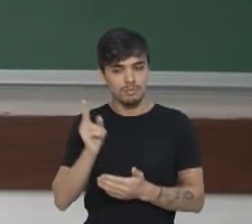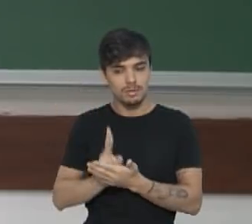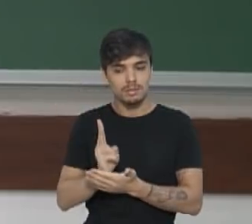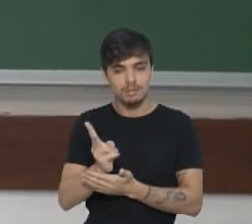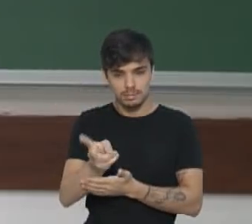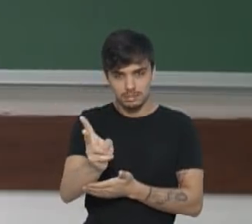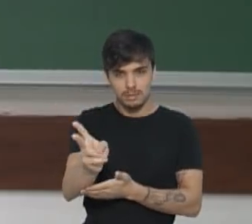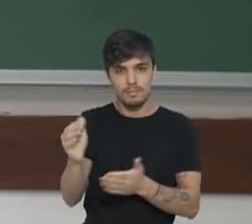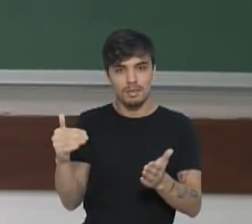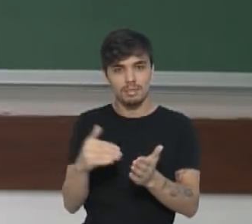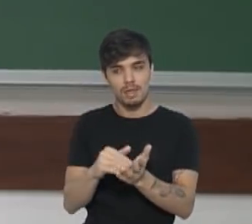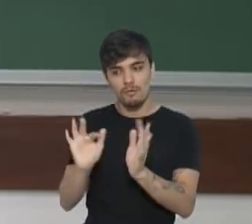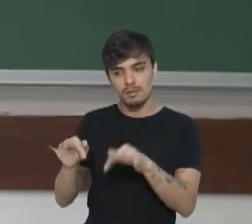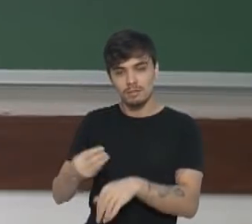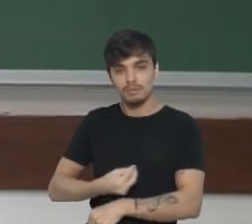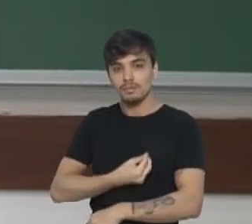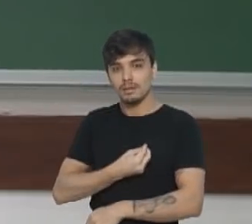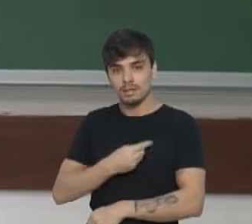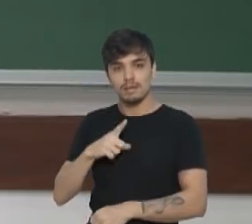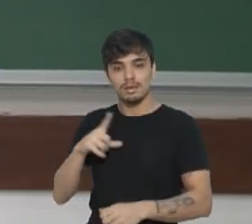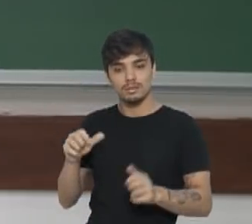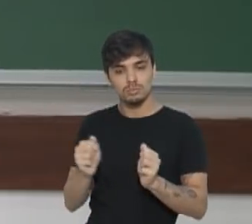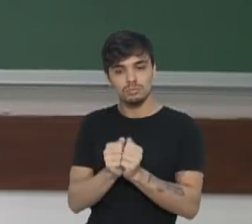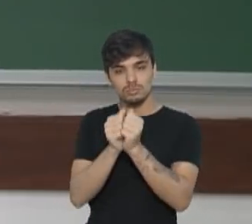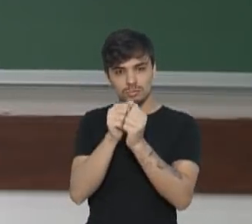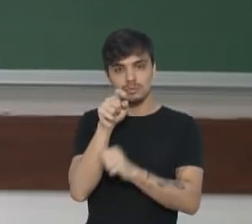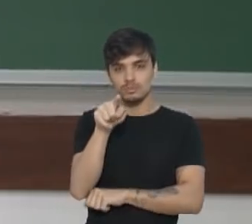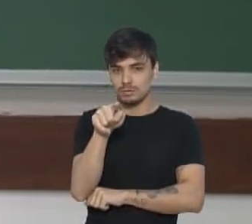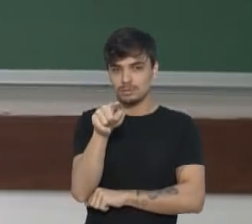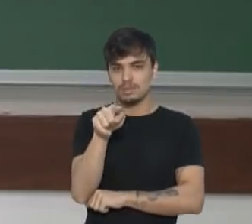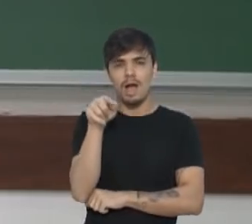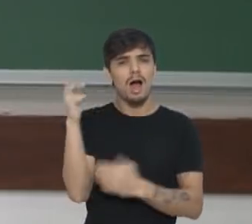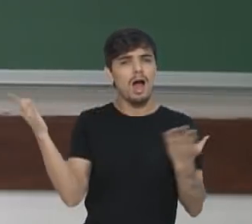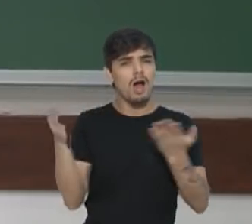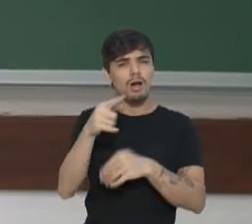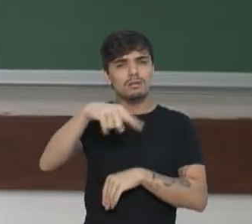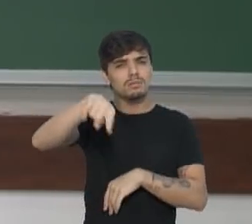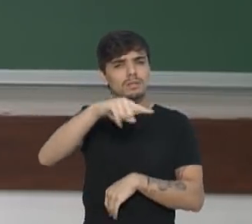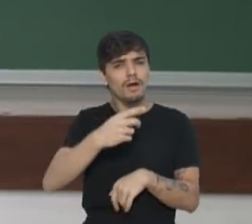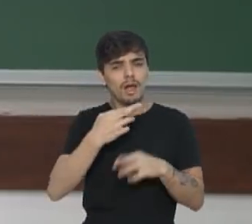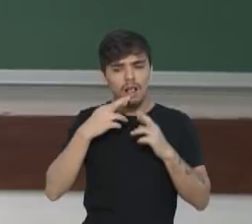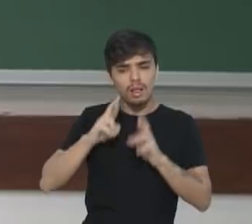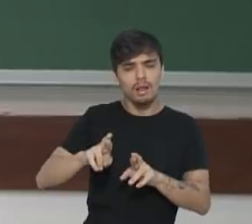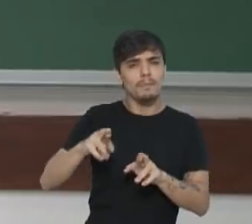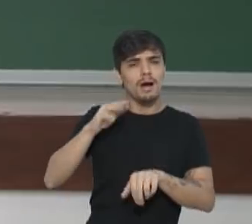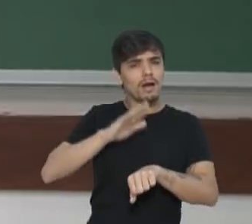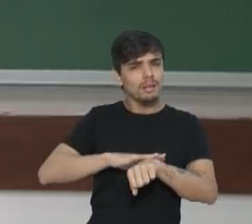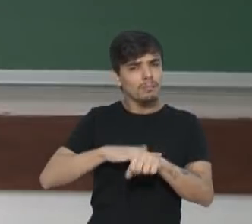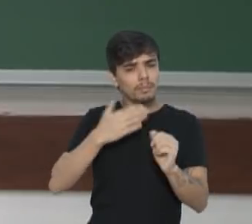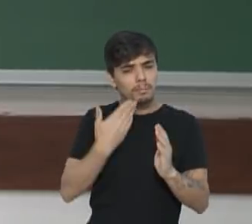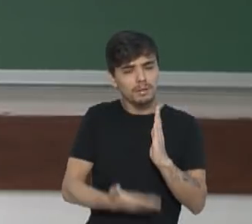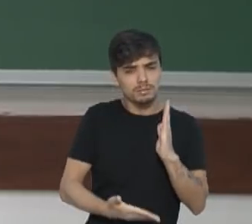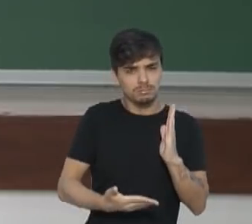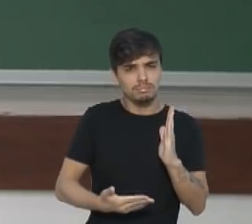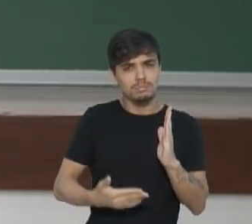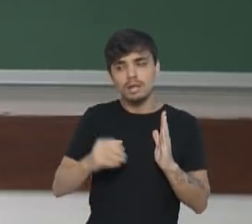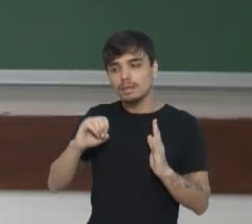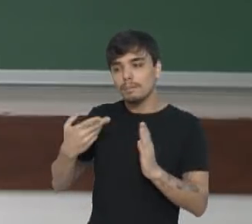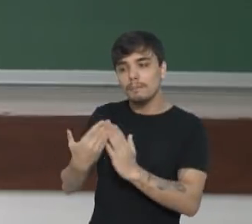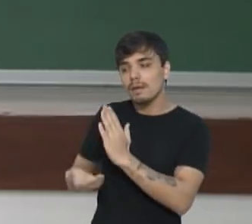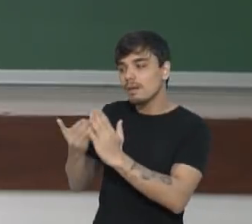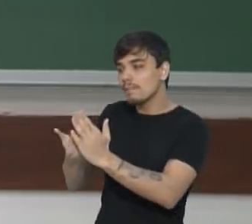existência, estará com você. E agora o que você vai fazer? Vai lamentar esse instante perdido e perder outros